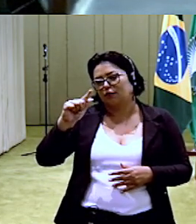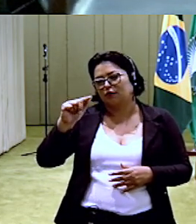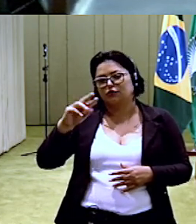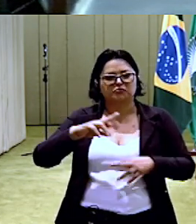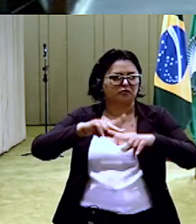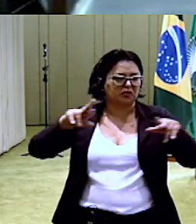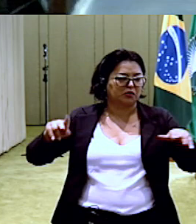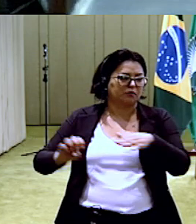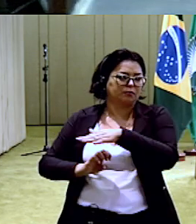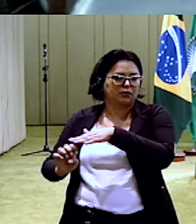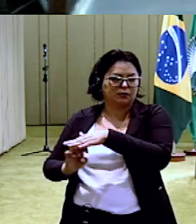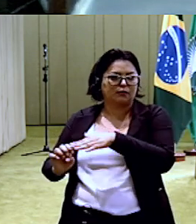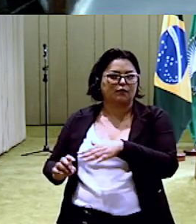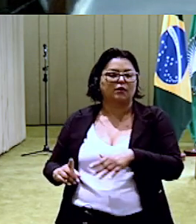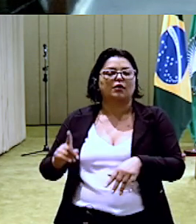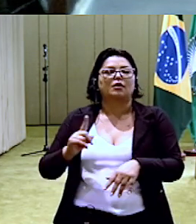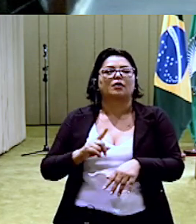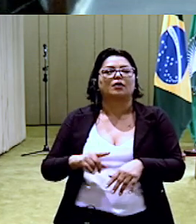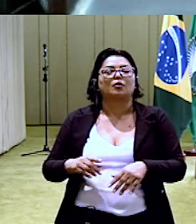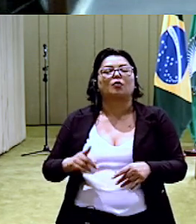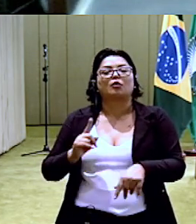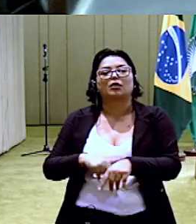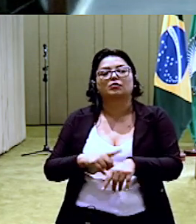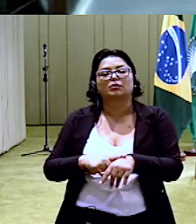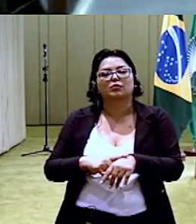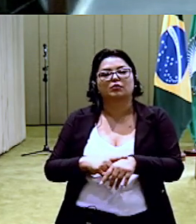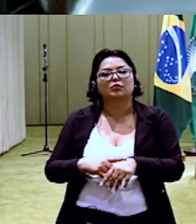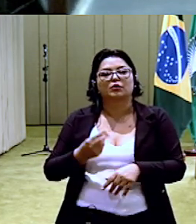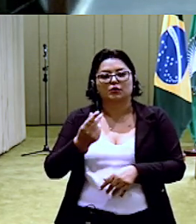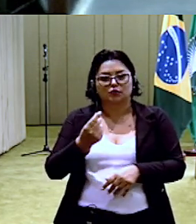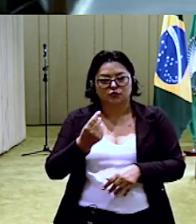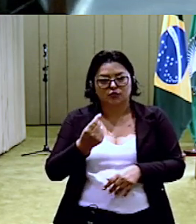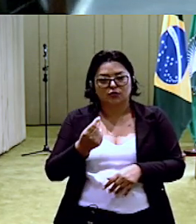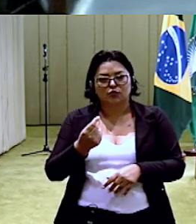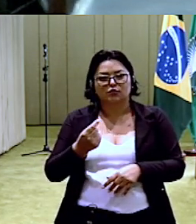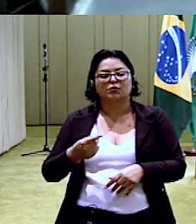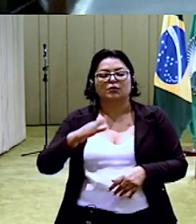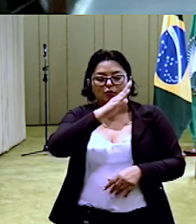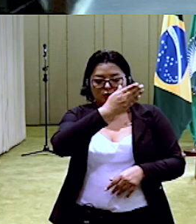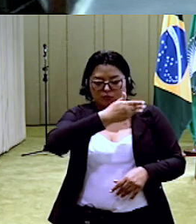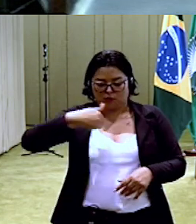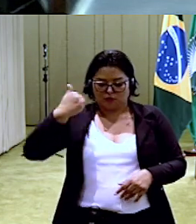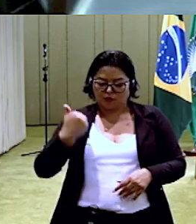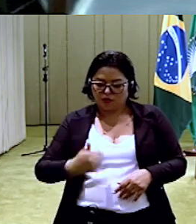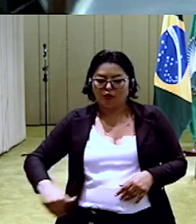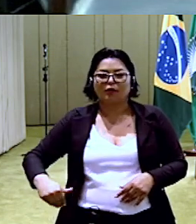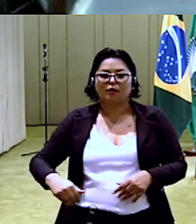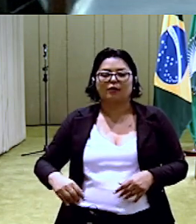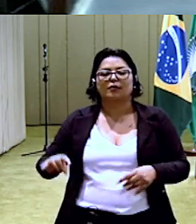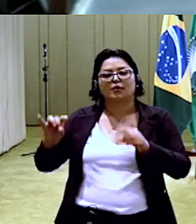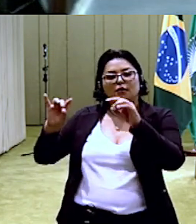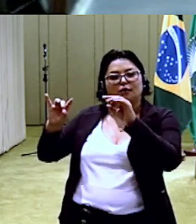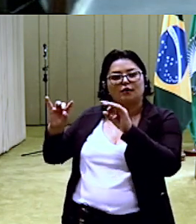Mas, infelizmente, quando, temos que falar a verdade, quando o dinheiro, os fundos são chineses, a